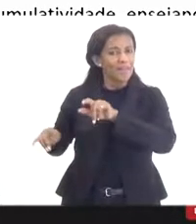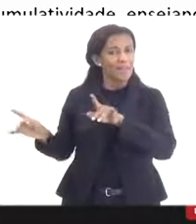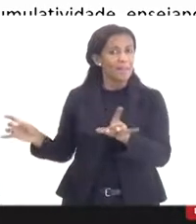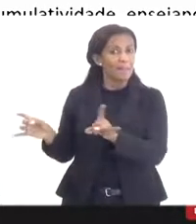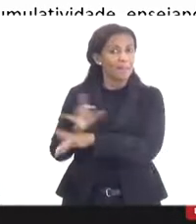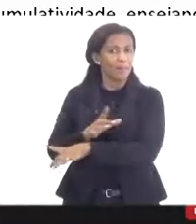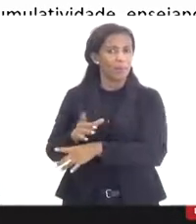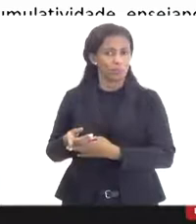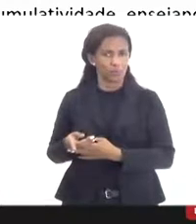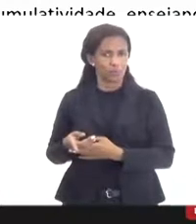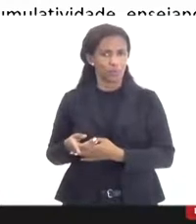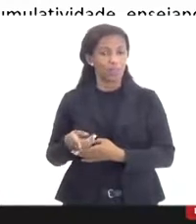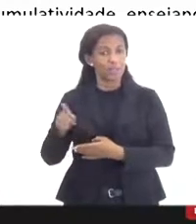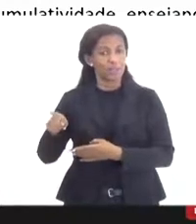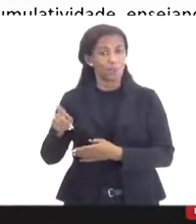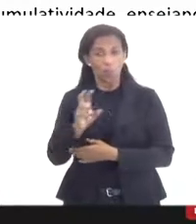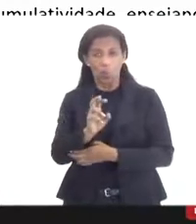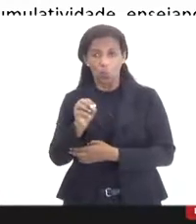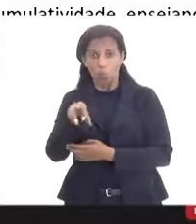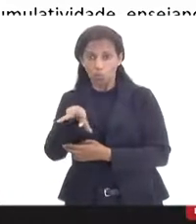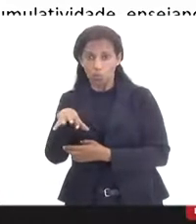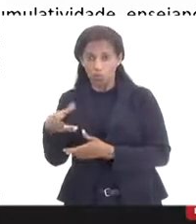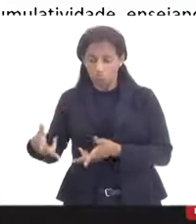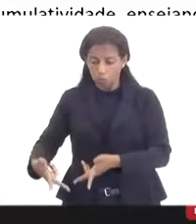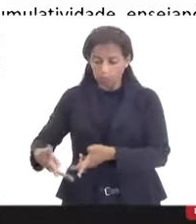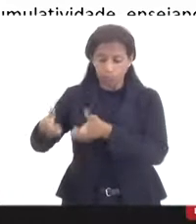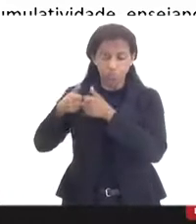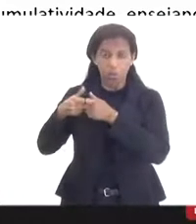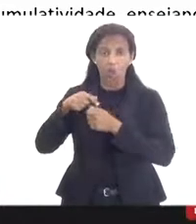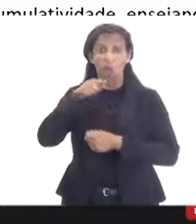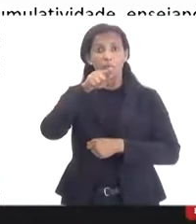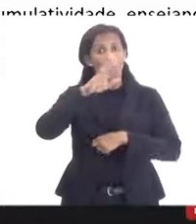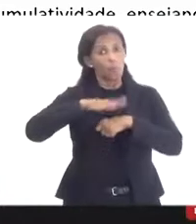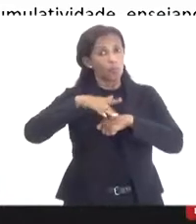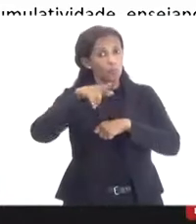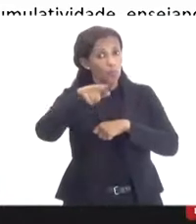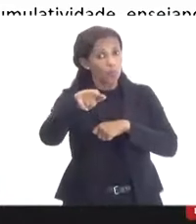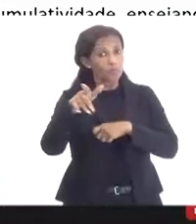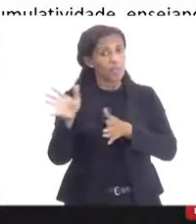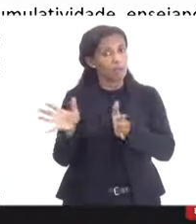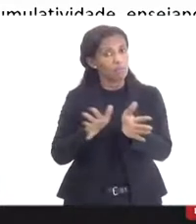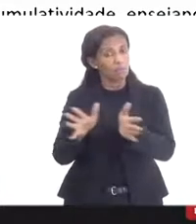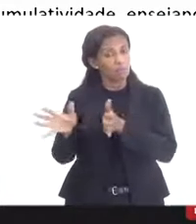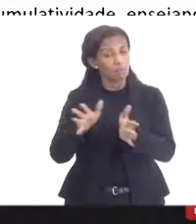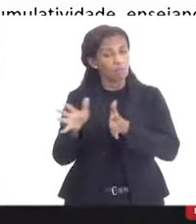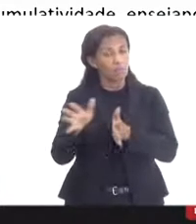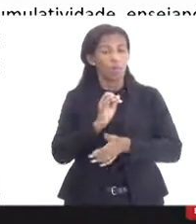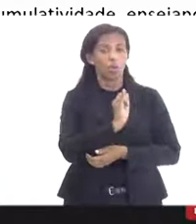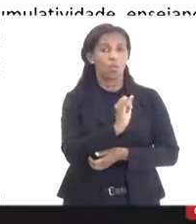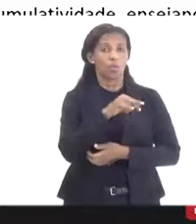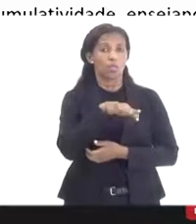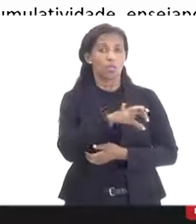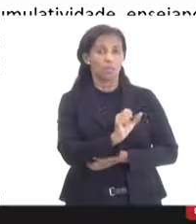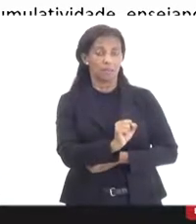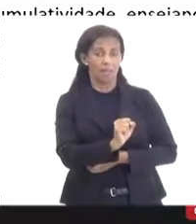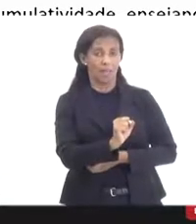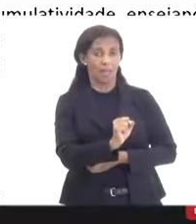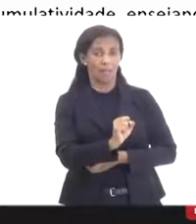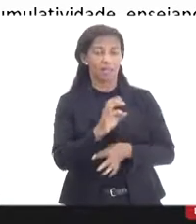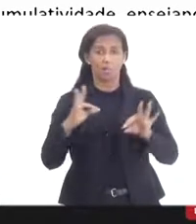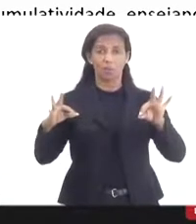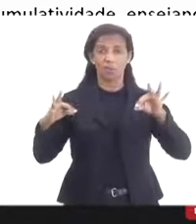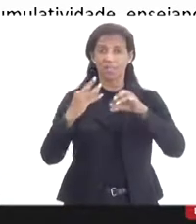processo produtivo é um requisito que você acaba por inviabilizar a não cumulatividade do ICMS. O ICMS ele passa a ser